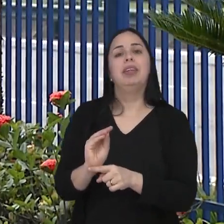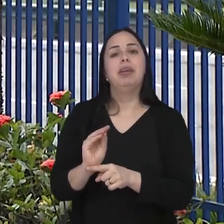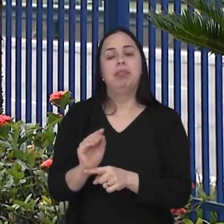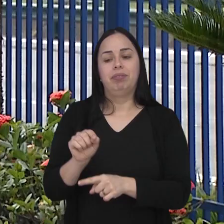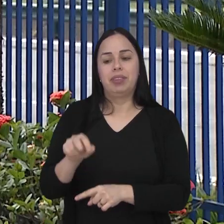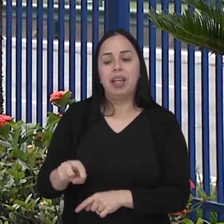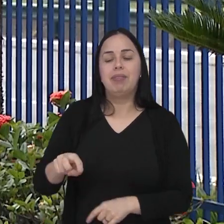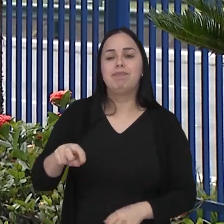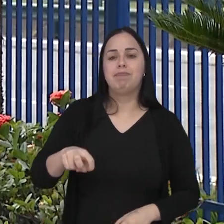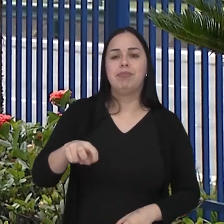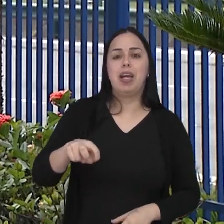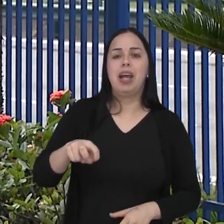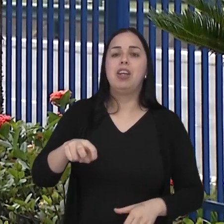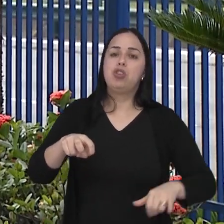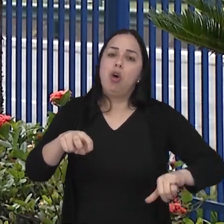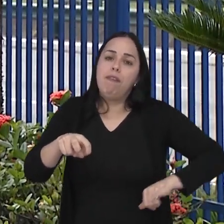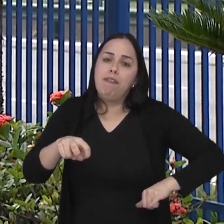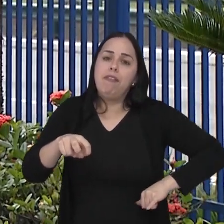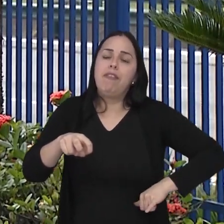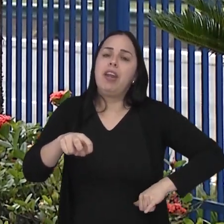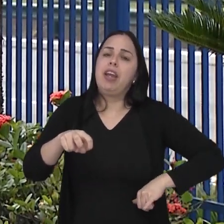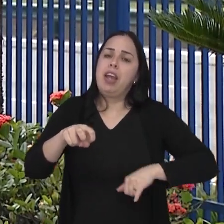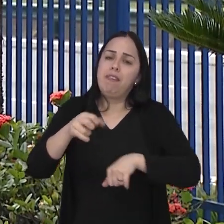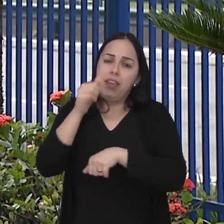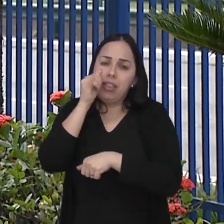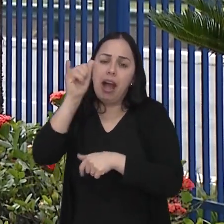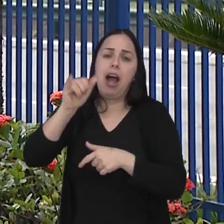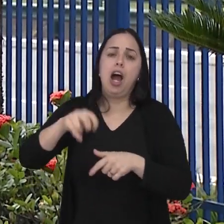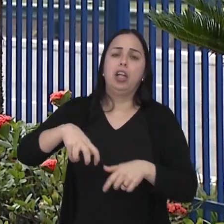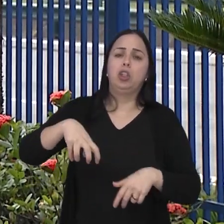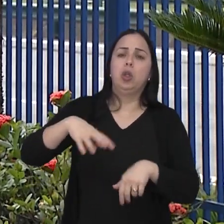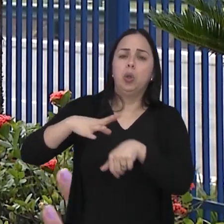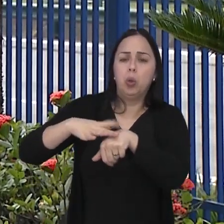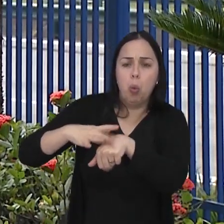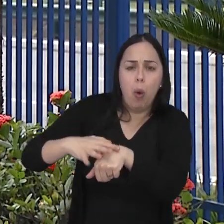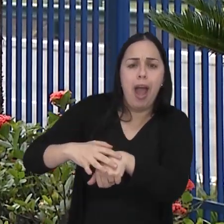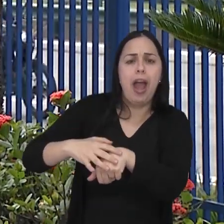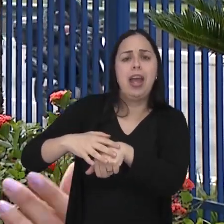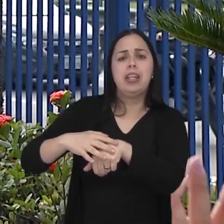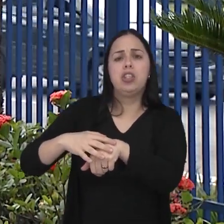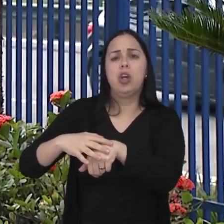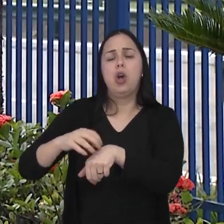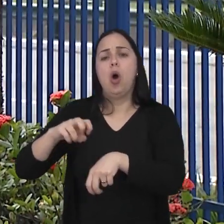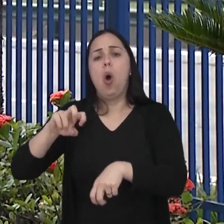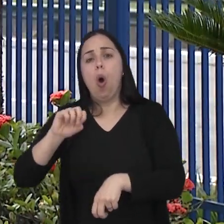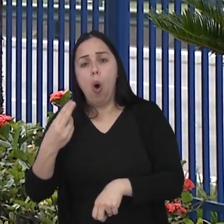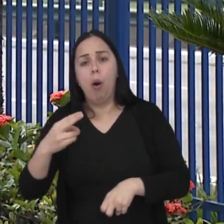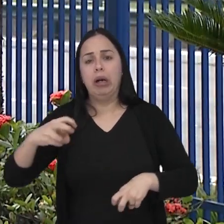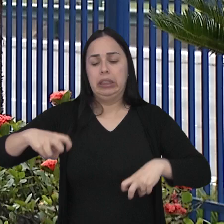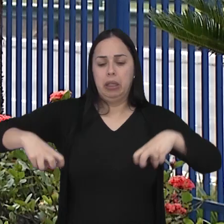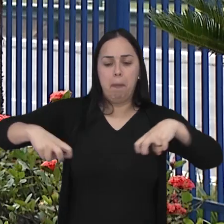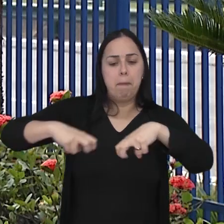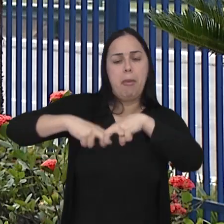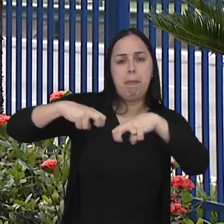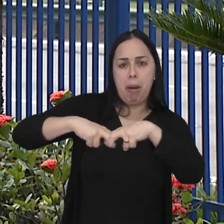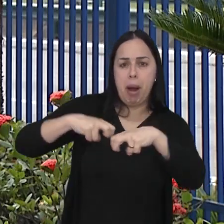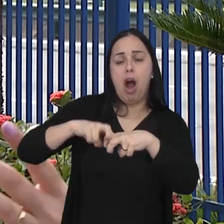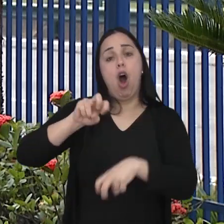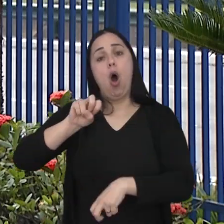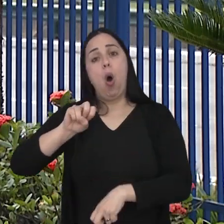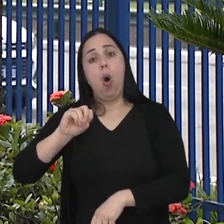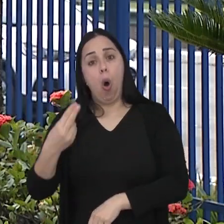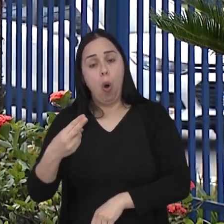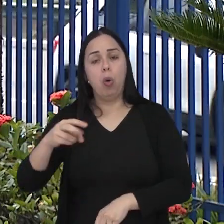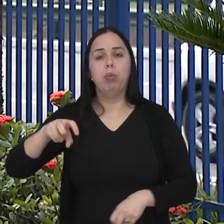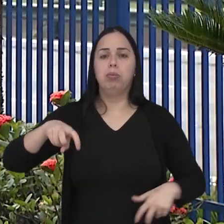a gente pode evitar que esses animais, por exemplo, fiquem doentes, acabem brigando com outros animais, fugindo,